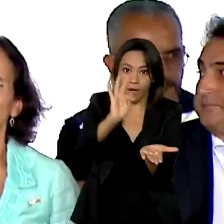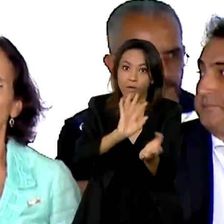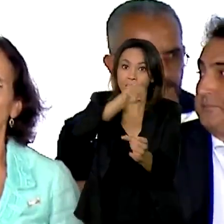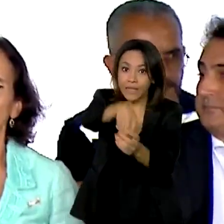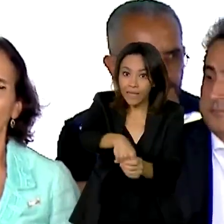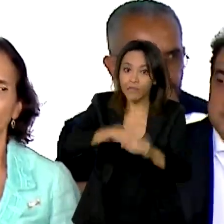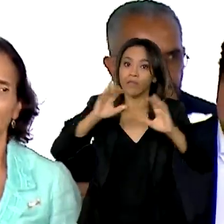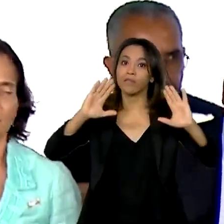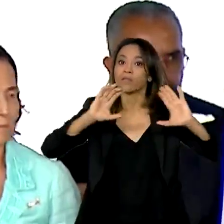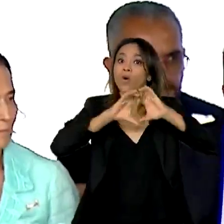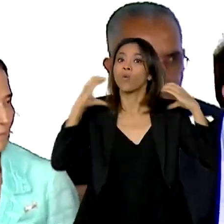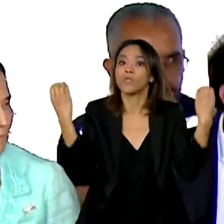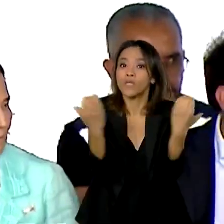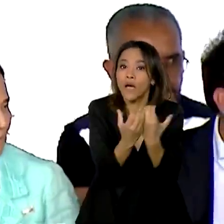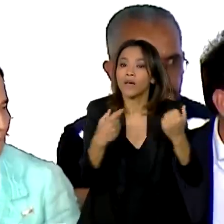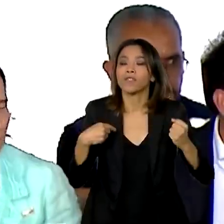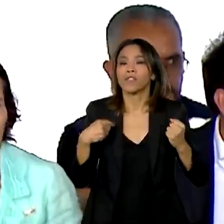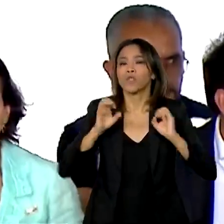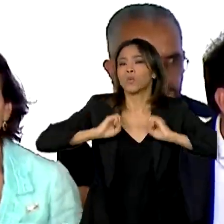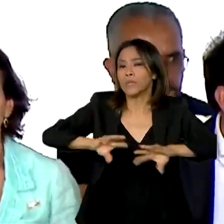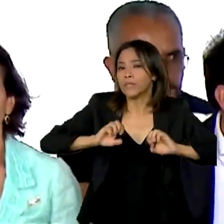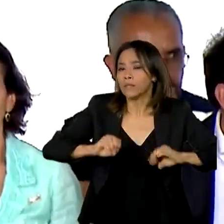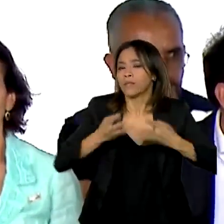educação, a qualidade